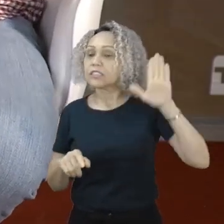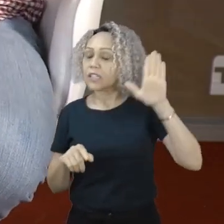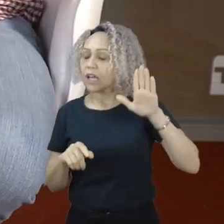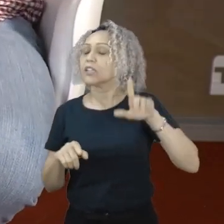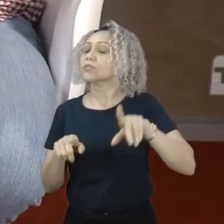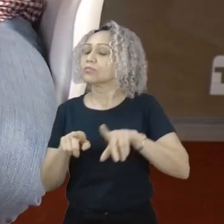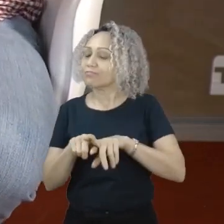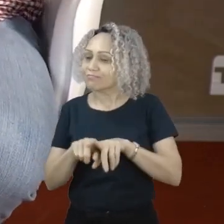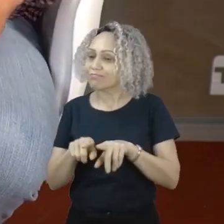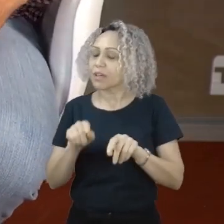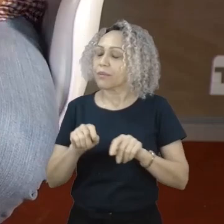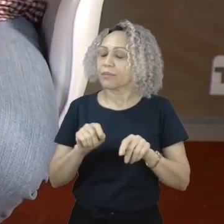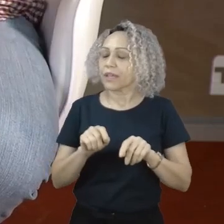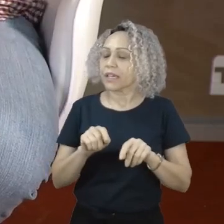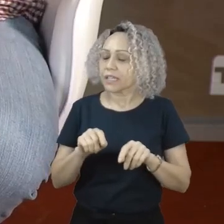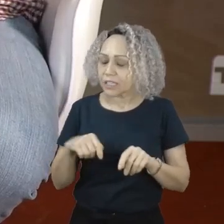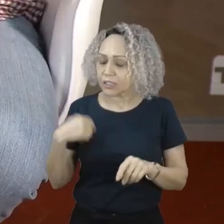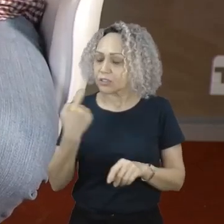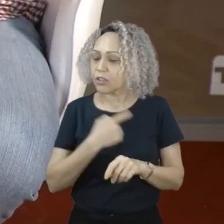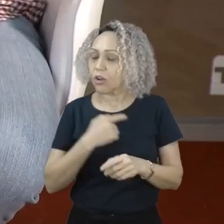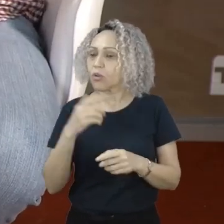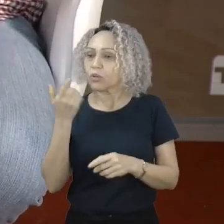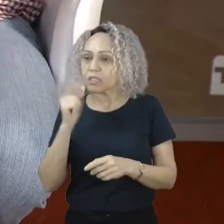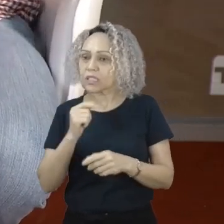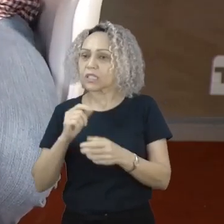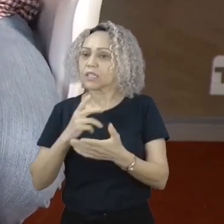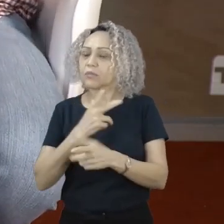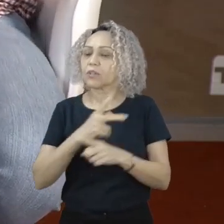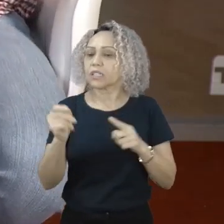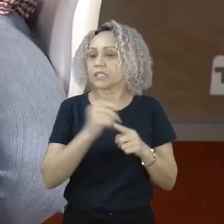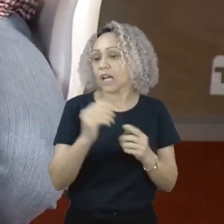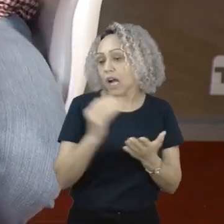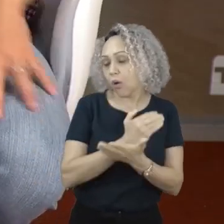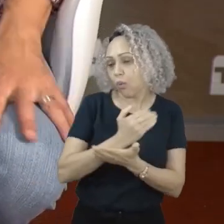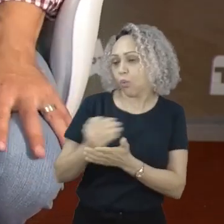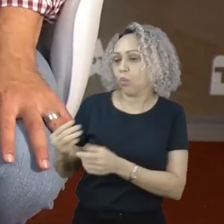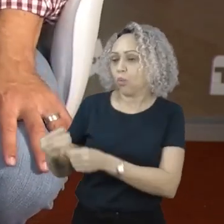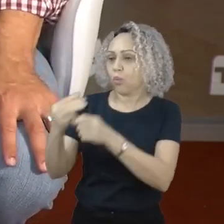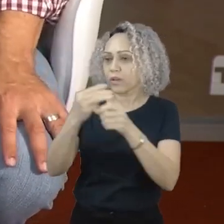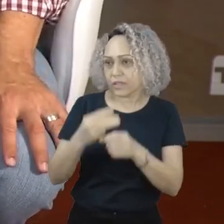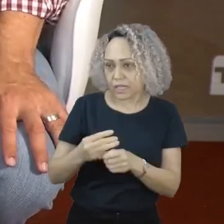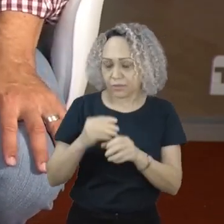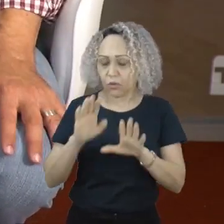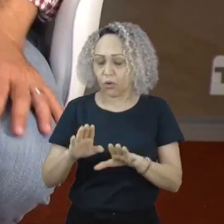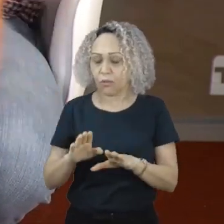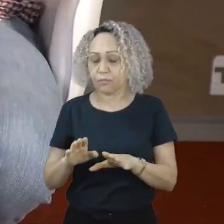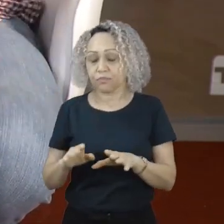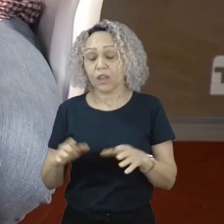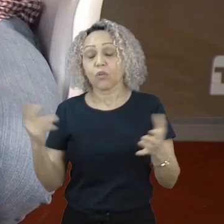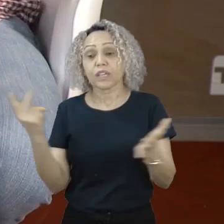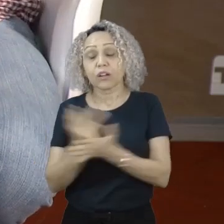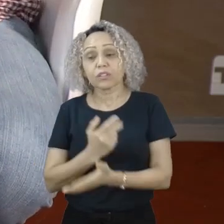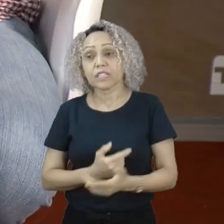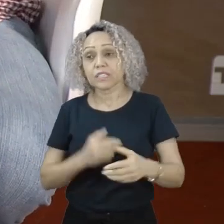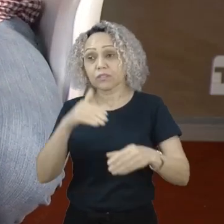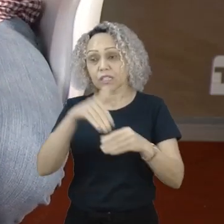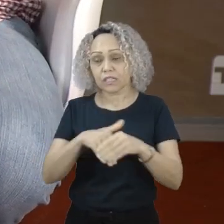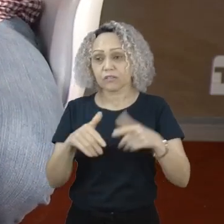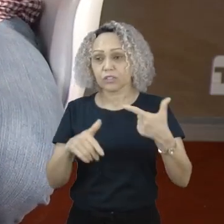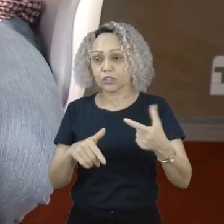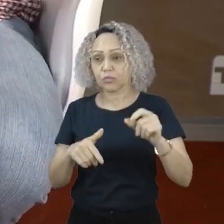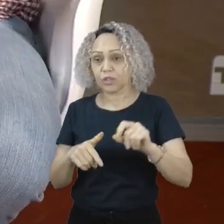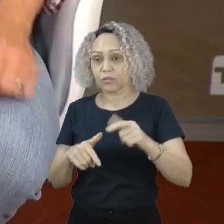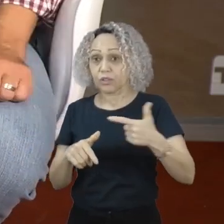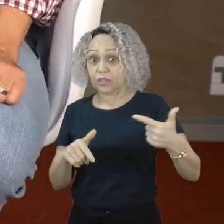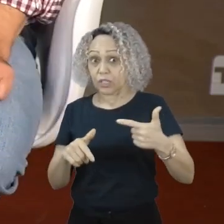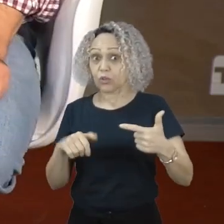grande esforço nosso em São Paulo é acolher toda essa força que aconteceu na eleição de 2022, o sentimento que